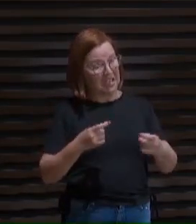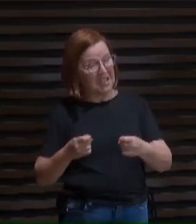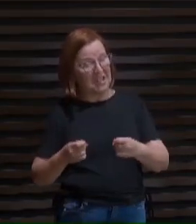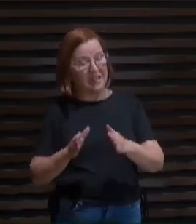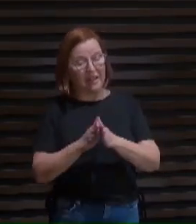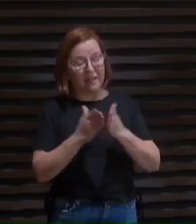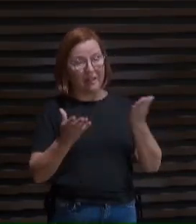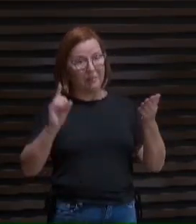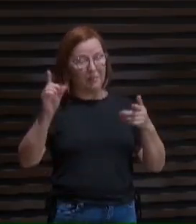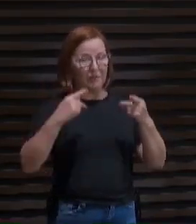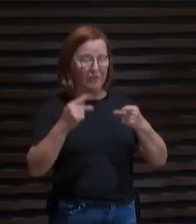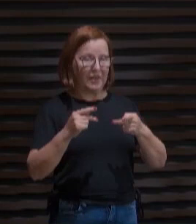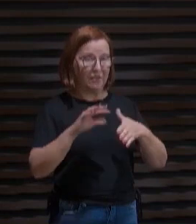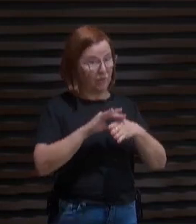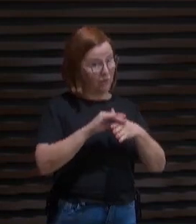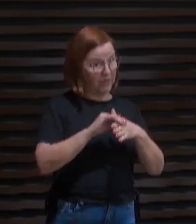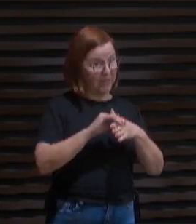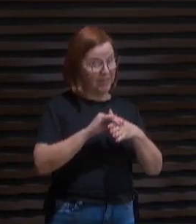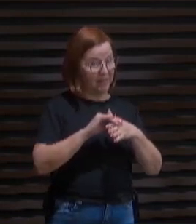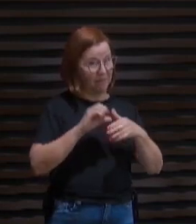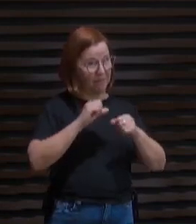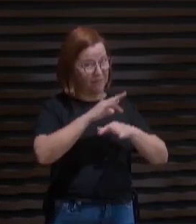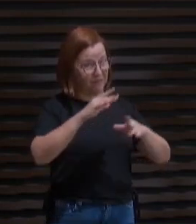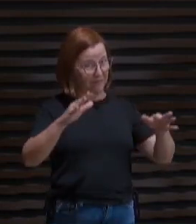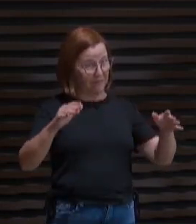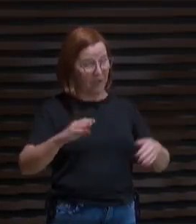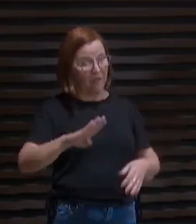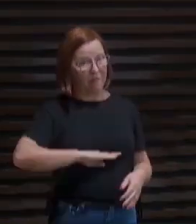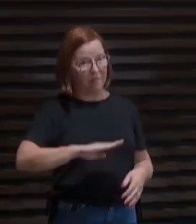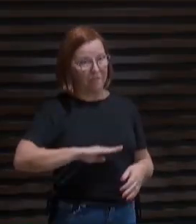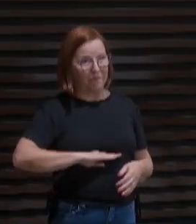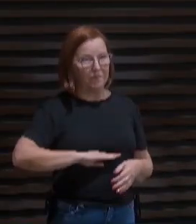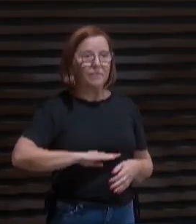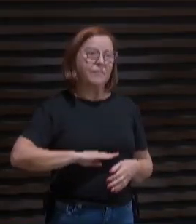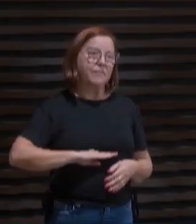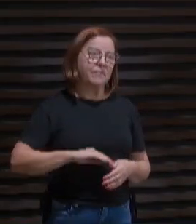de pestes, epidemias, fomes.